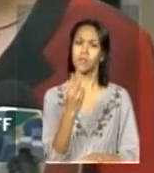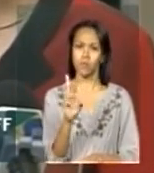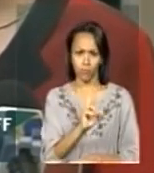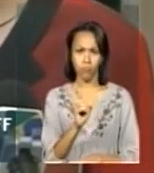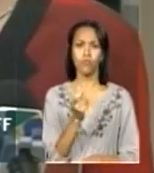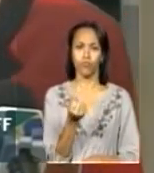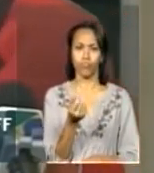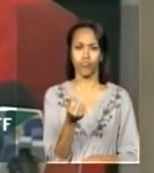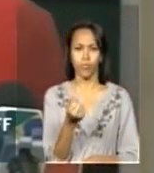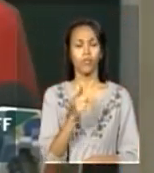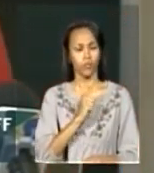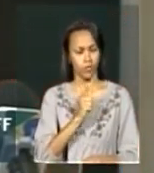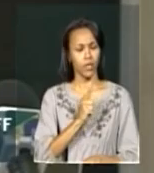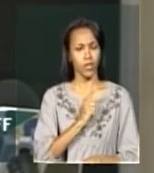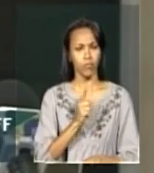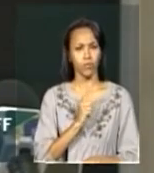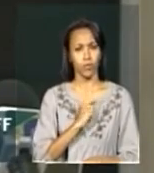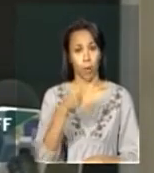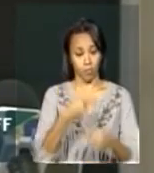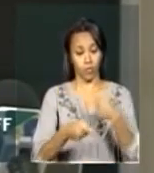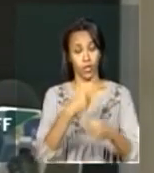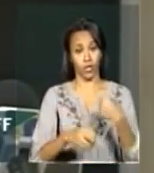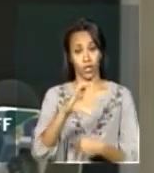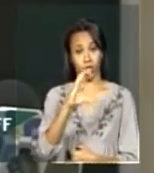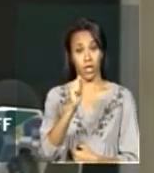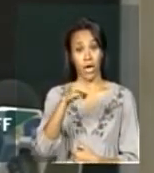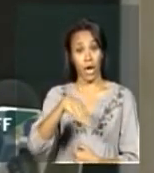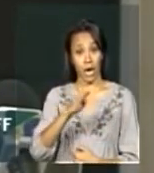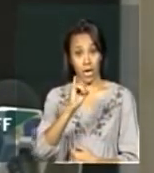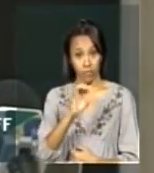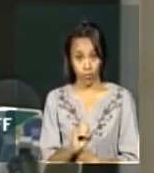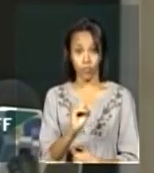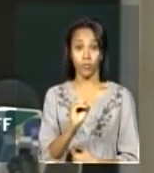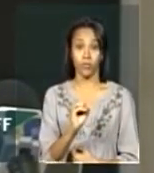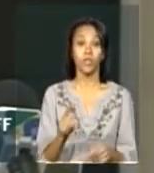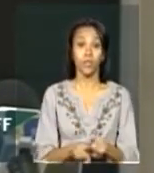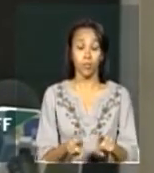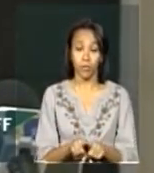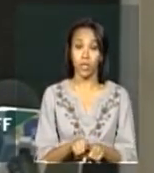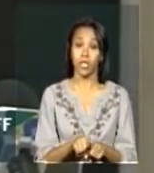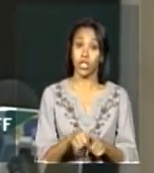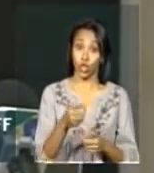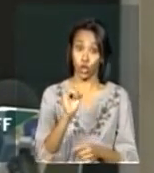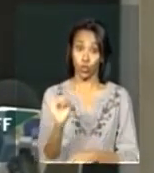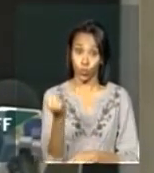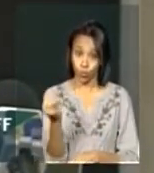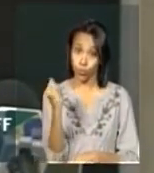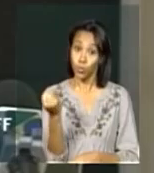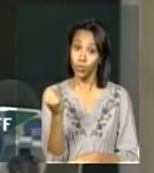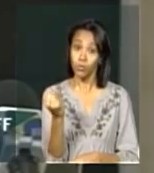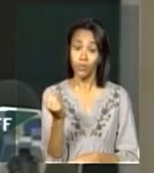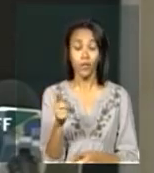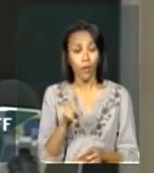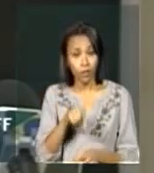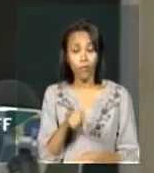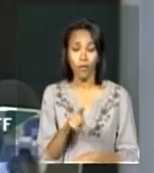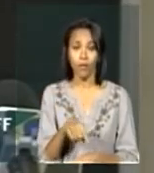com uma política cambial e uma política eh monetária e de juros, que é